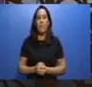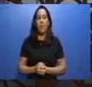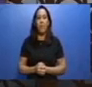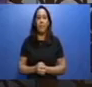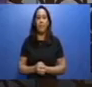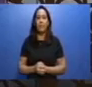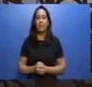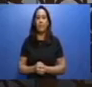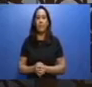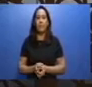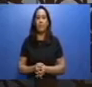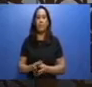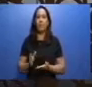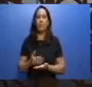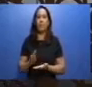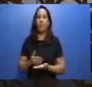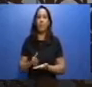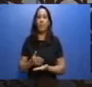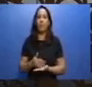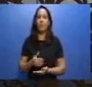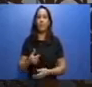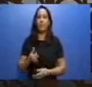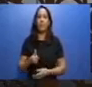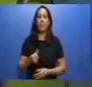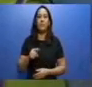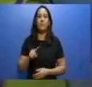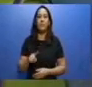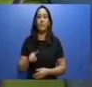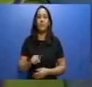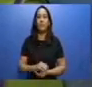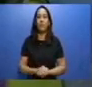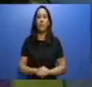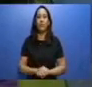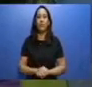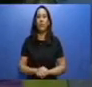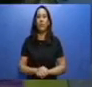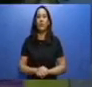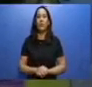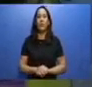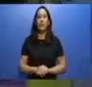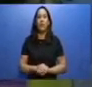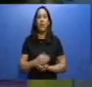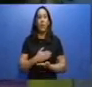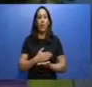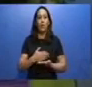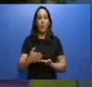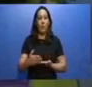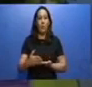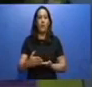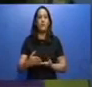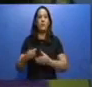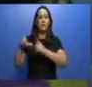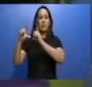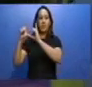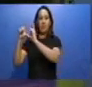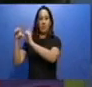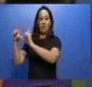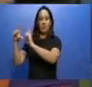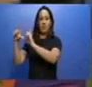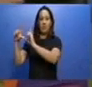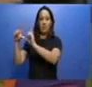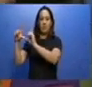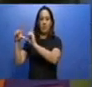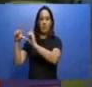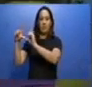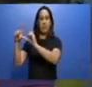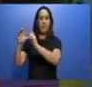Então, vamos lá, página 61. O nosso módulo 3, ele começa desse jeito. É sempre